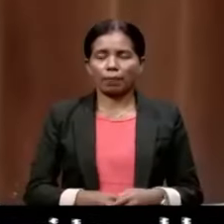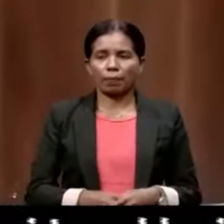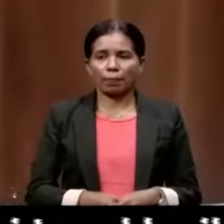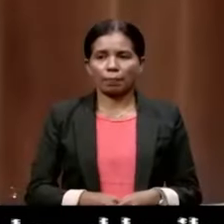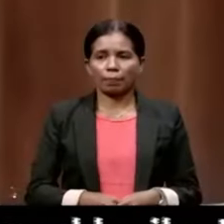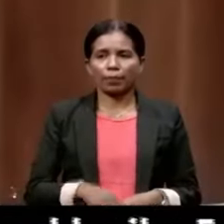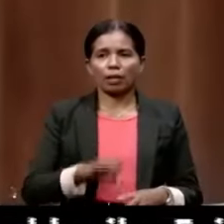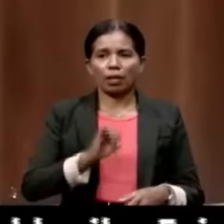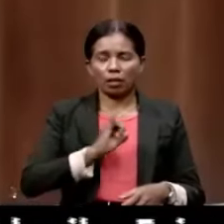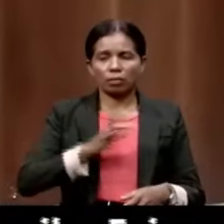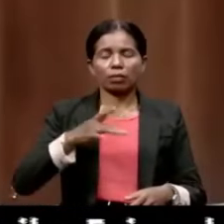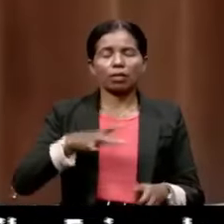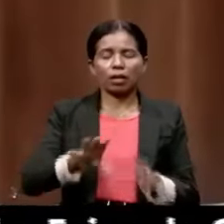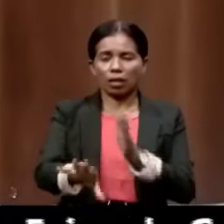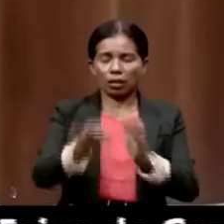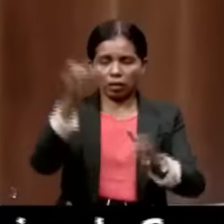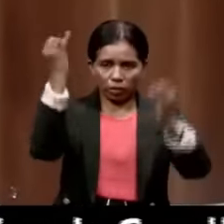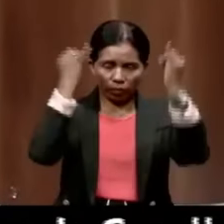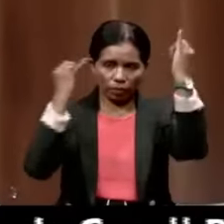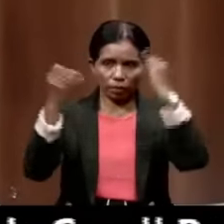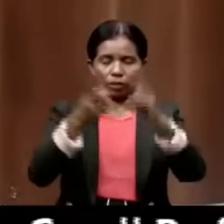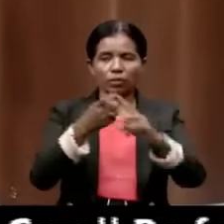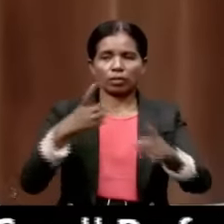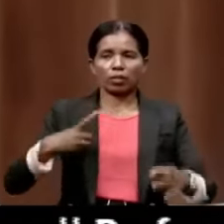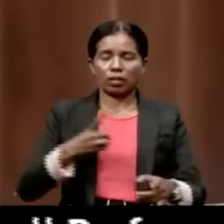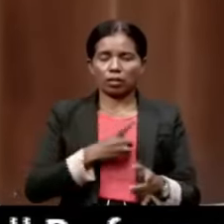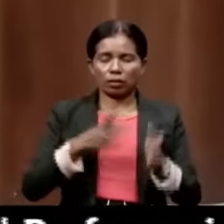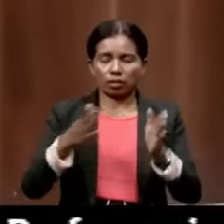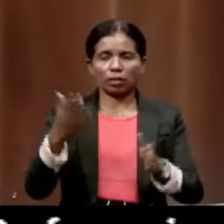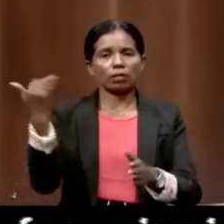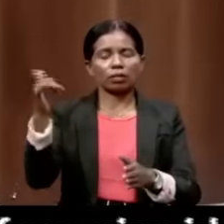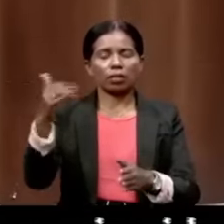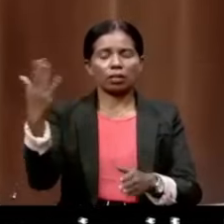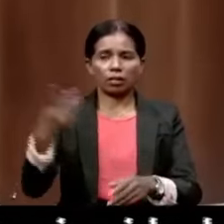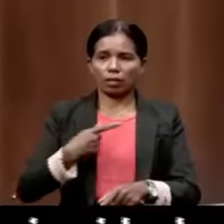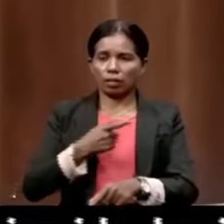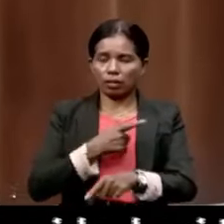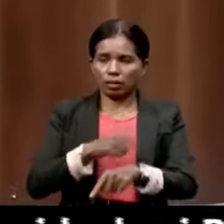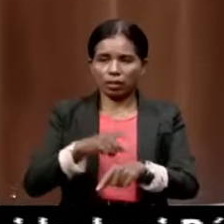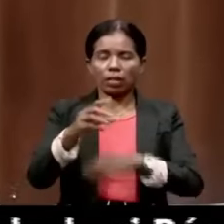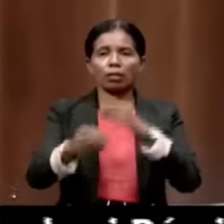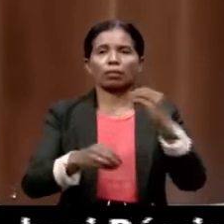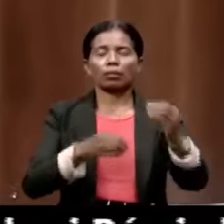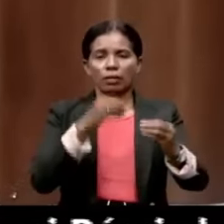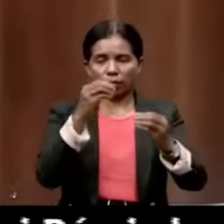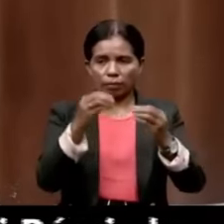Vamos tentar informação você na deputada do Parlamento Nacional kata